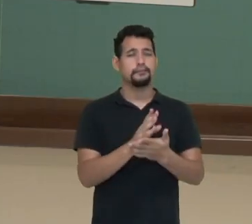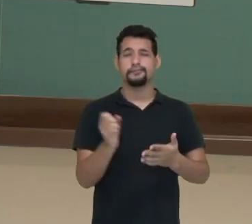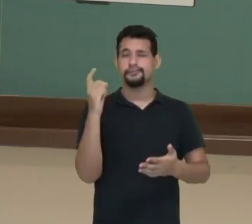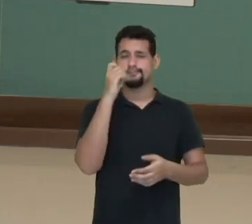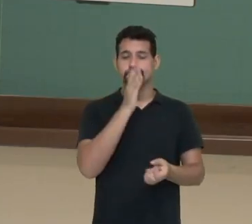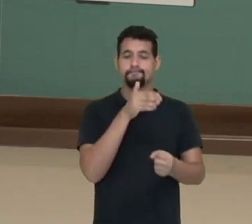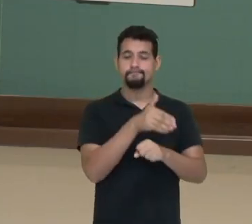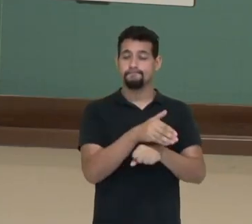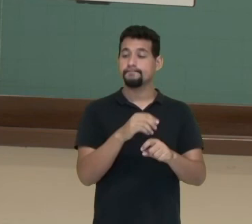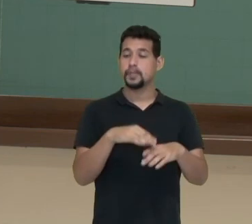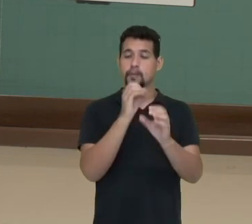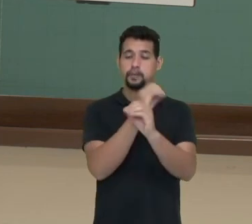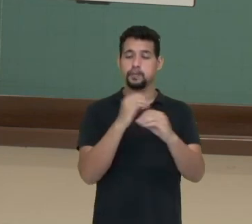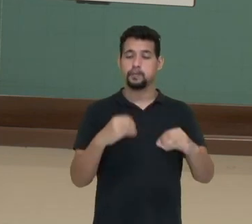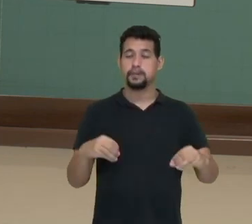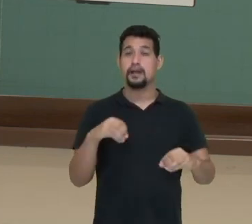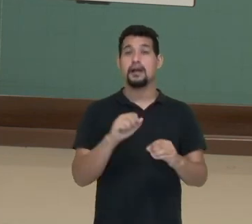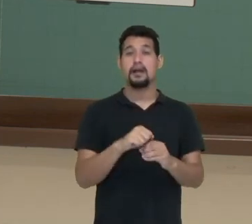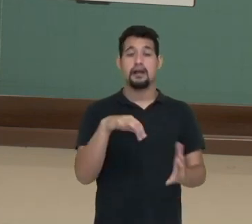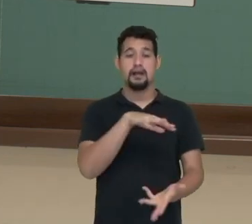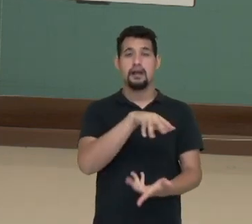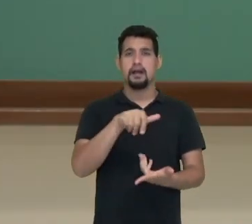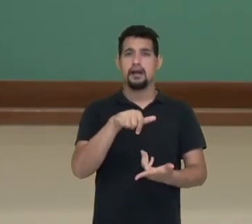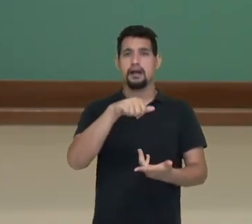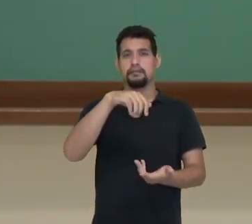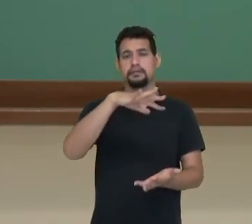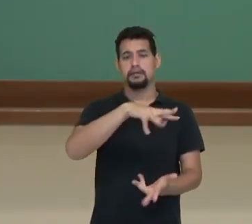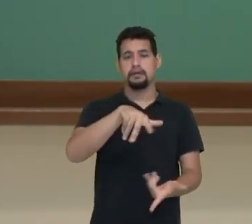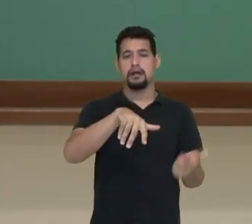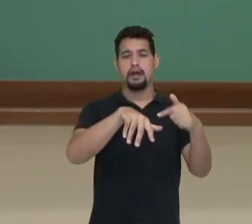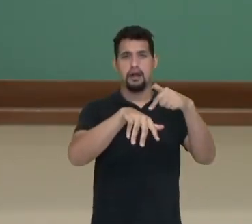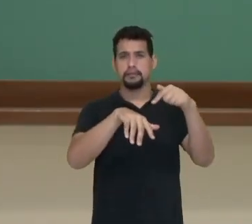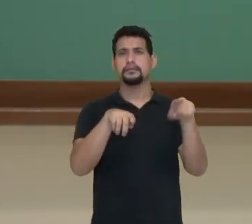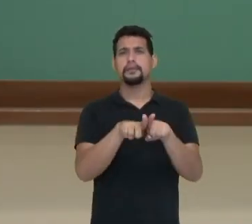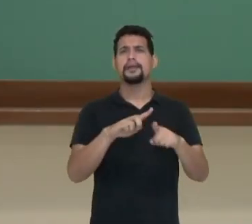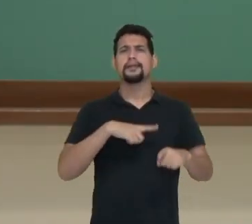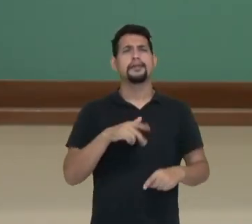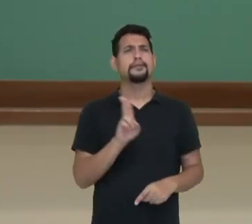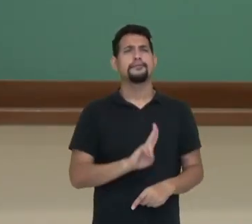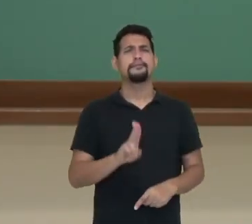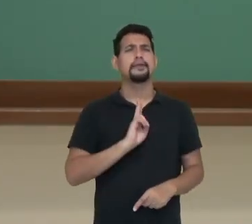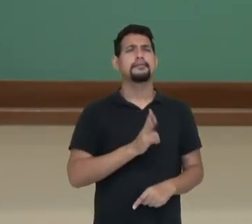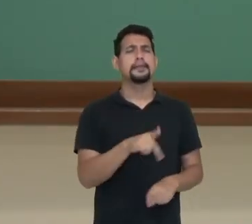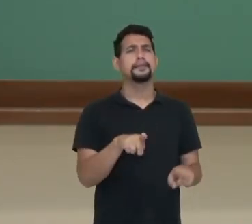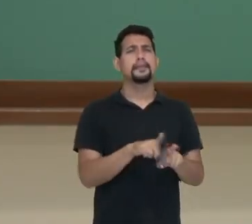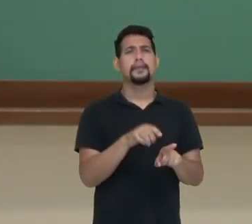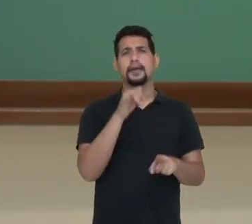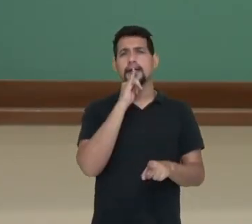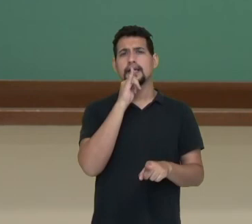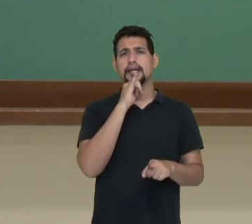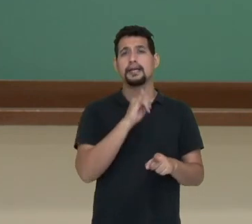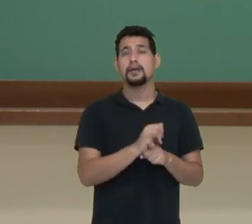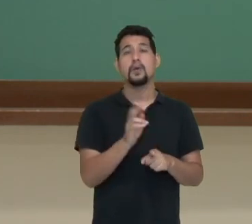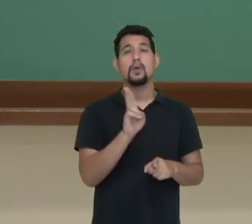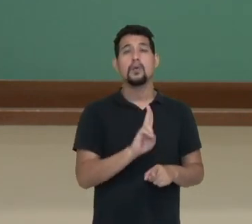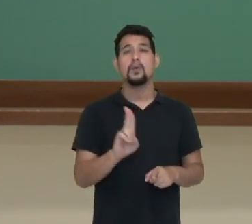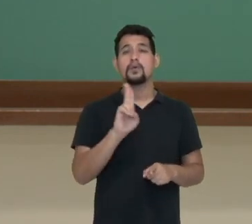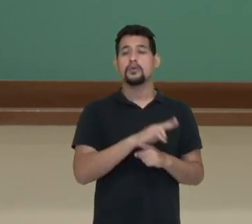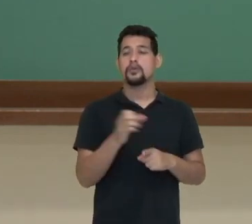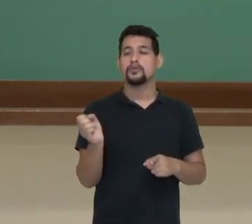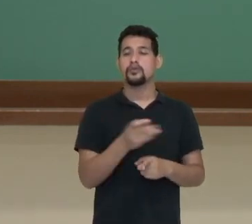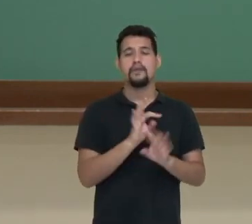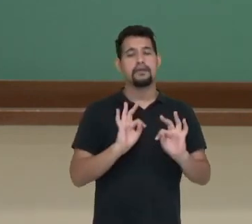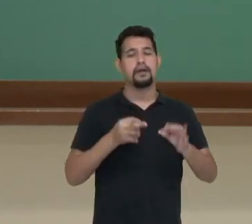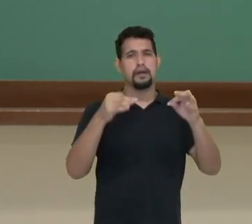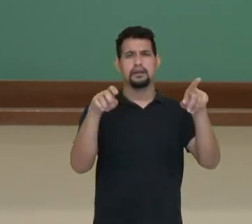difícil acesso no Oceano Ártico. Então ela tem um envolvimento bastante direto aí, né, relacionado ao desenvolvimento de novas tecnologias